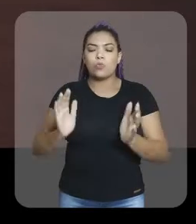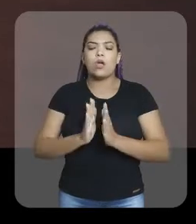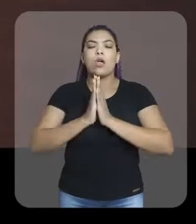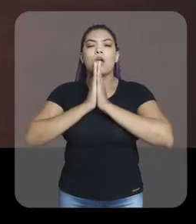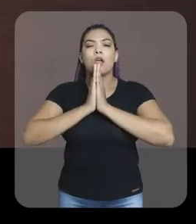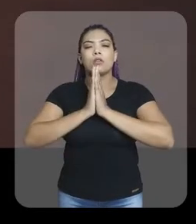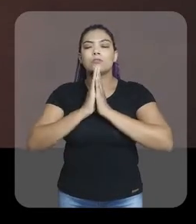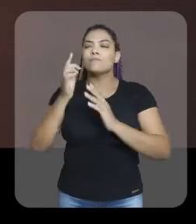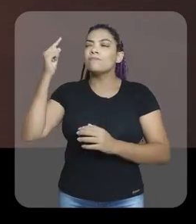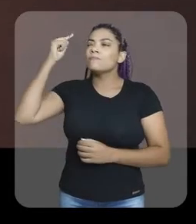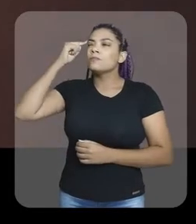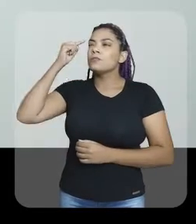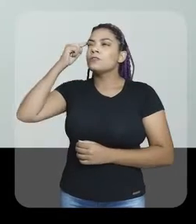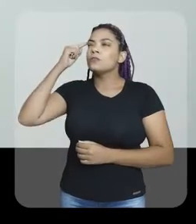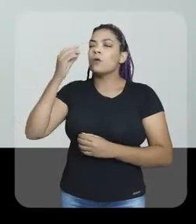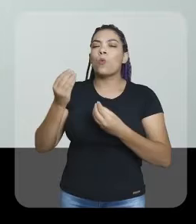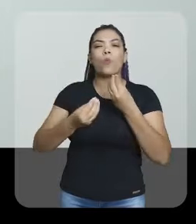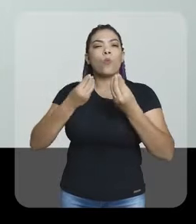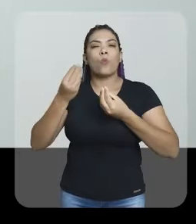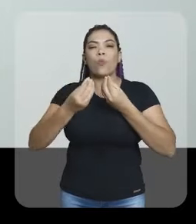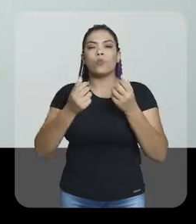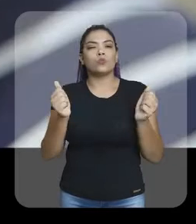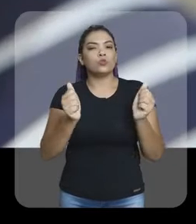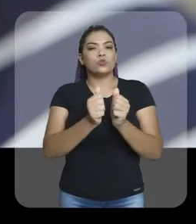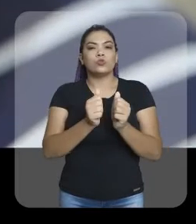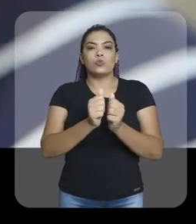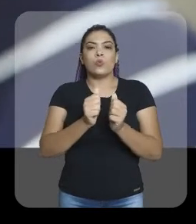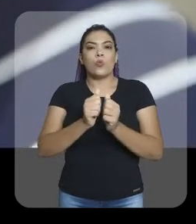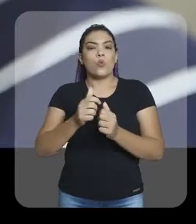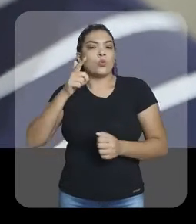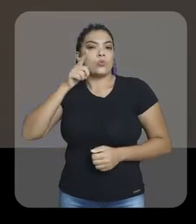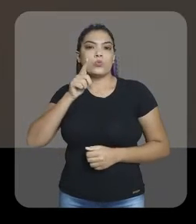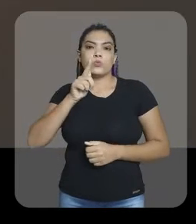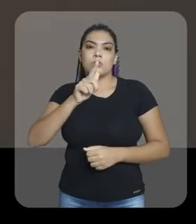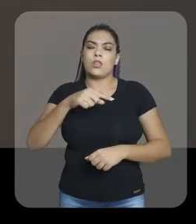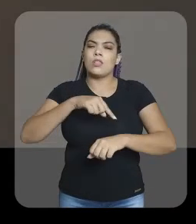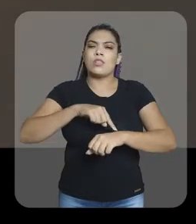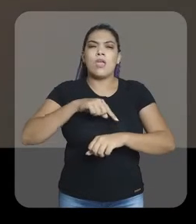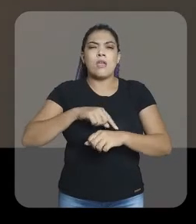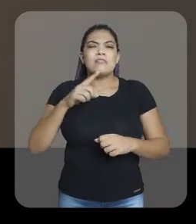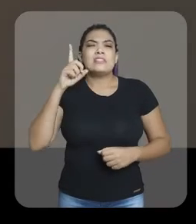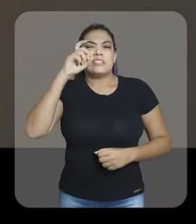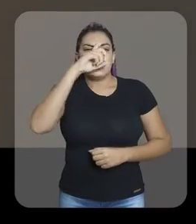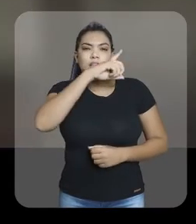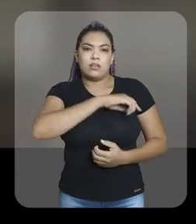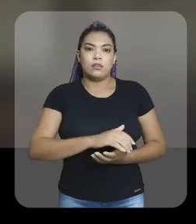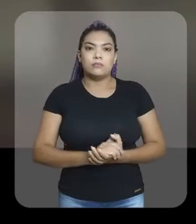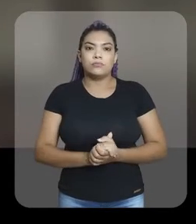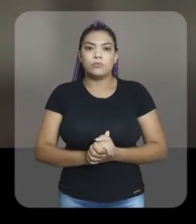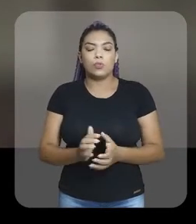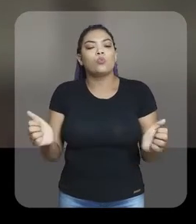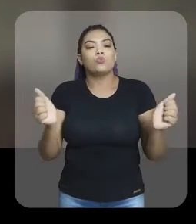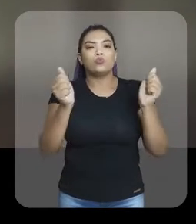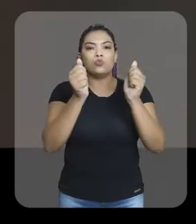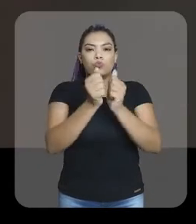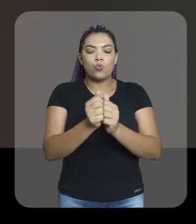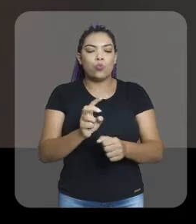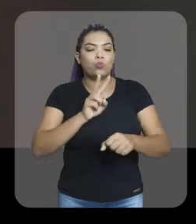rezar, refletir, pensar em como podemos juntos superar esse momento complicado, com a